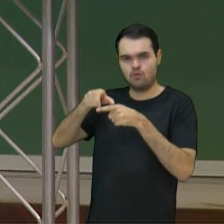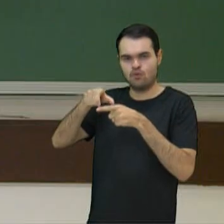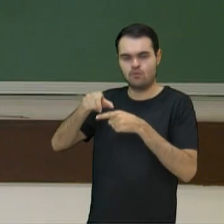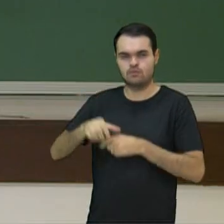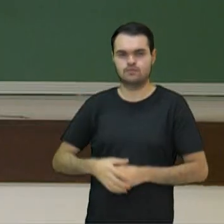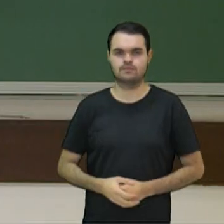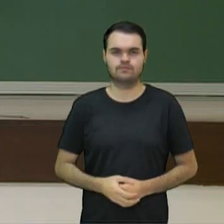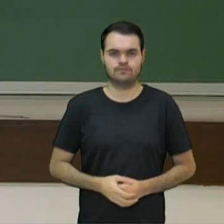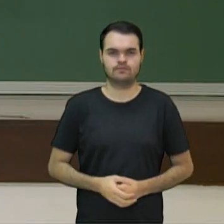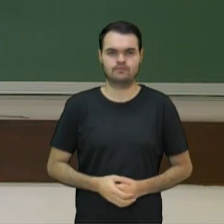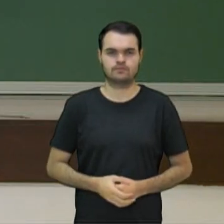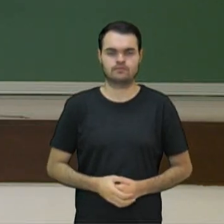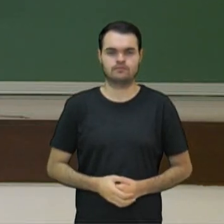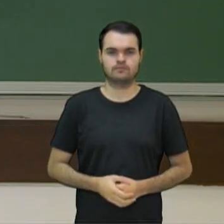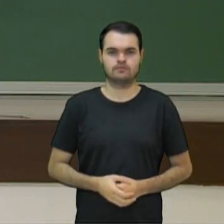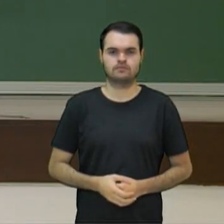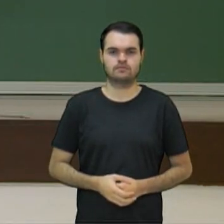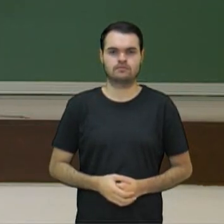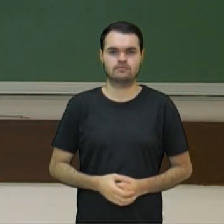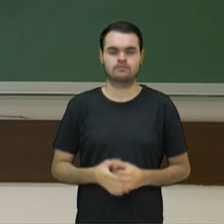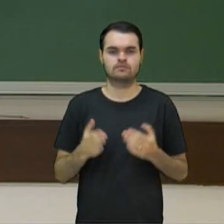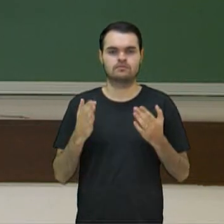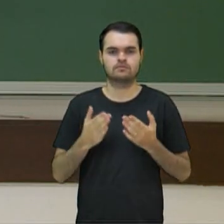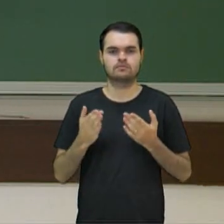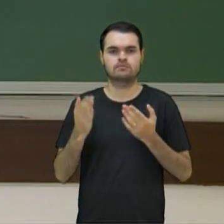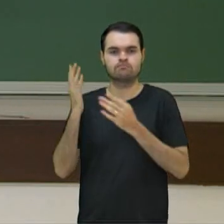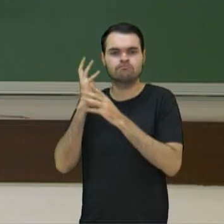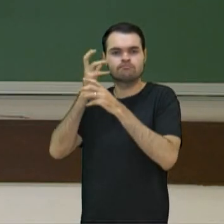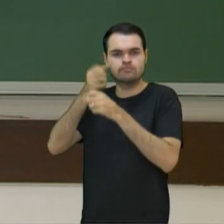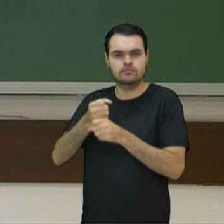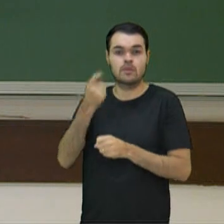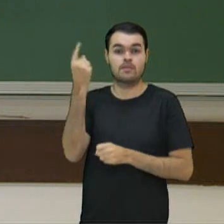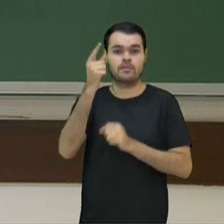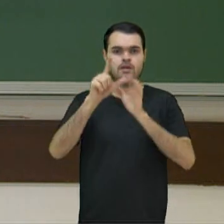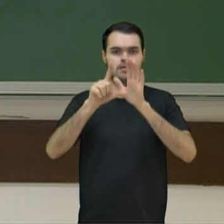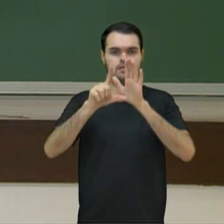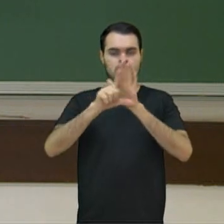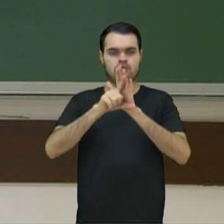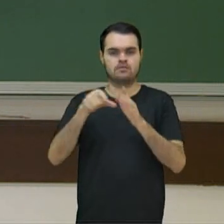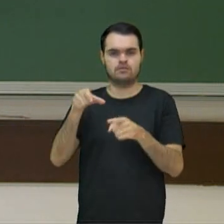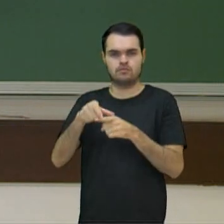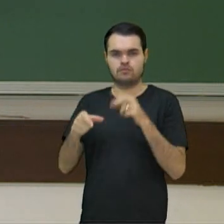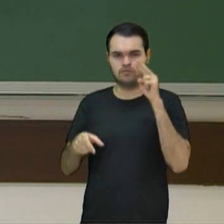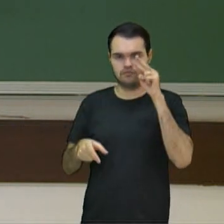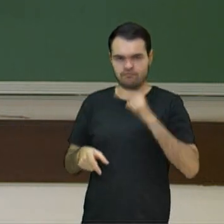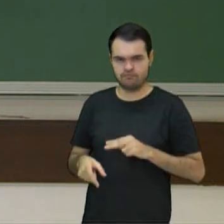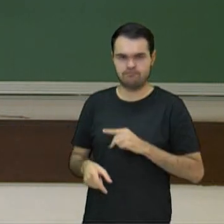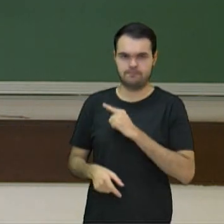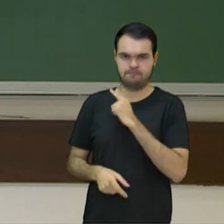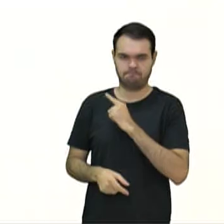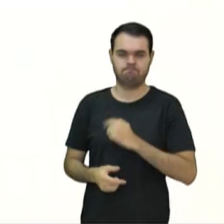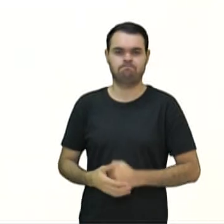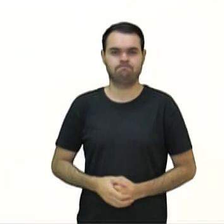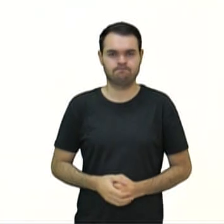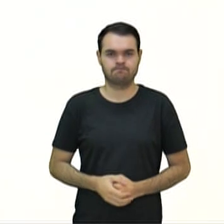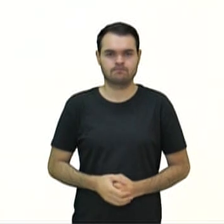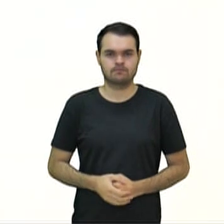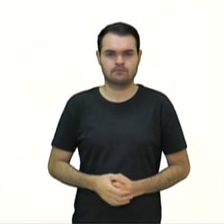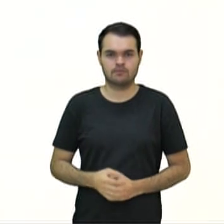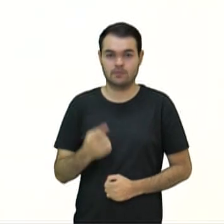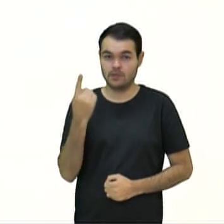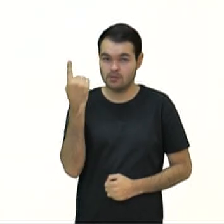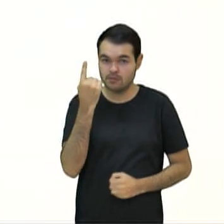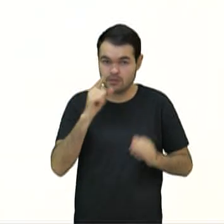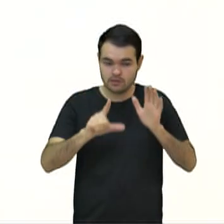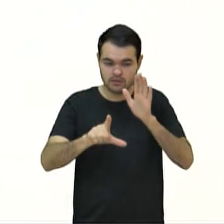Nós precisamos aqui dar uma retomada na definição da primeira lei de Ohm. Vamos dar uma lida aqui então. A primeira lei de Ohm estabelece